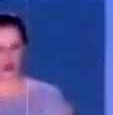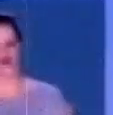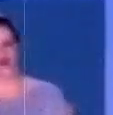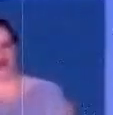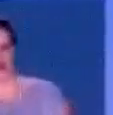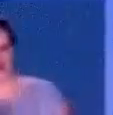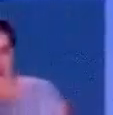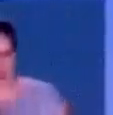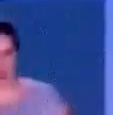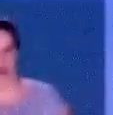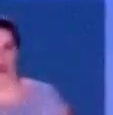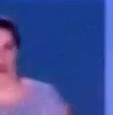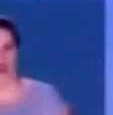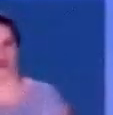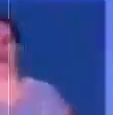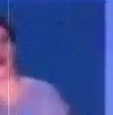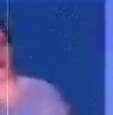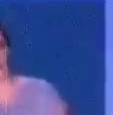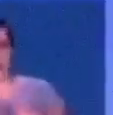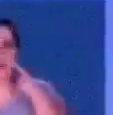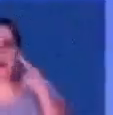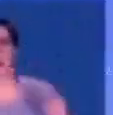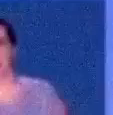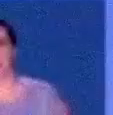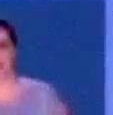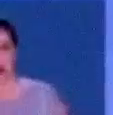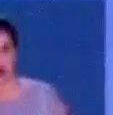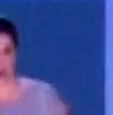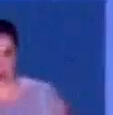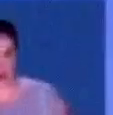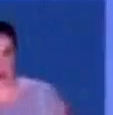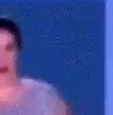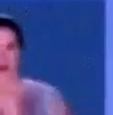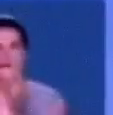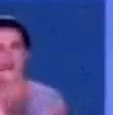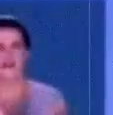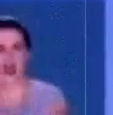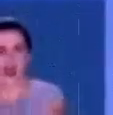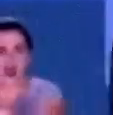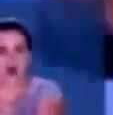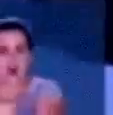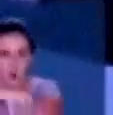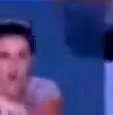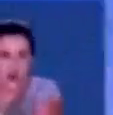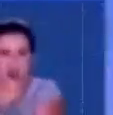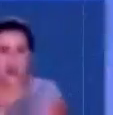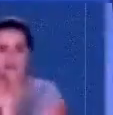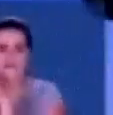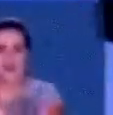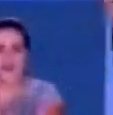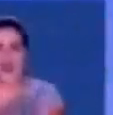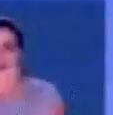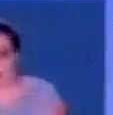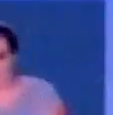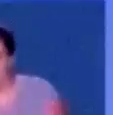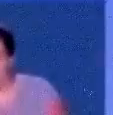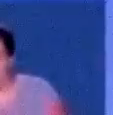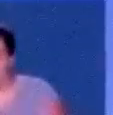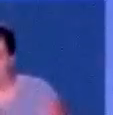caminhando até aqui, o que eu vi aqui em São Paulo, favelas na calçada, as pessoas estão vendo e estão tratando o